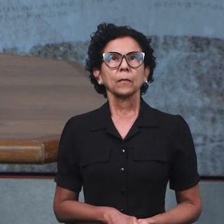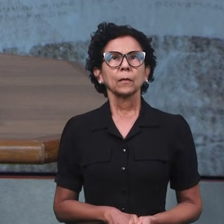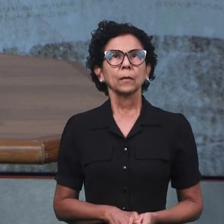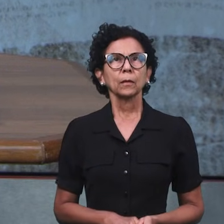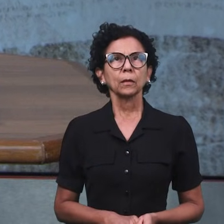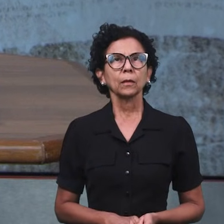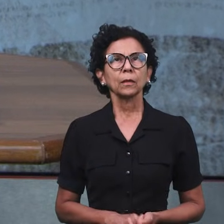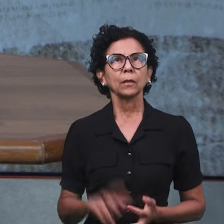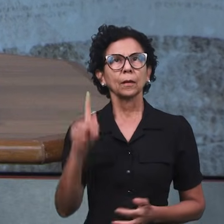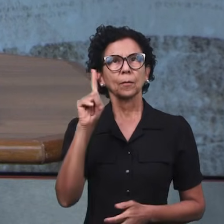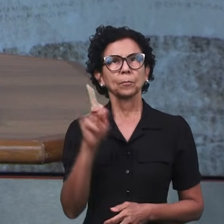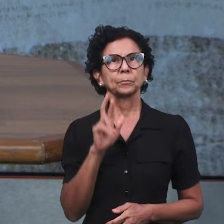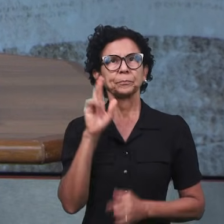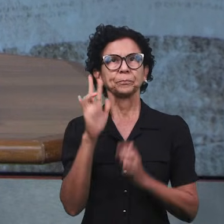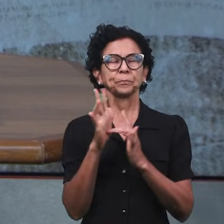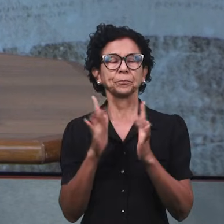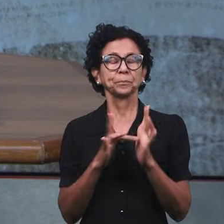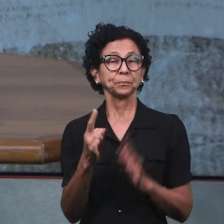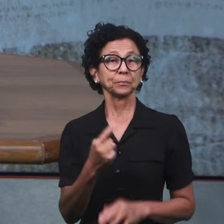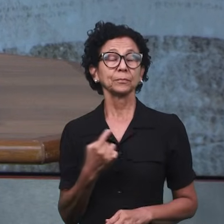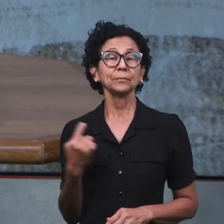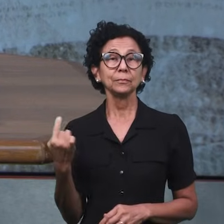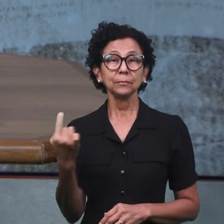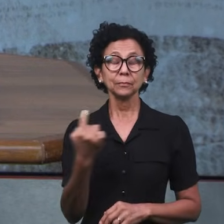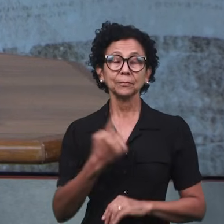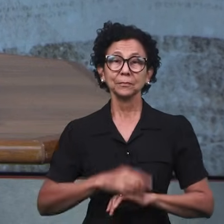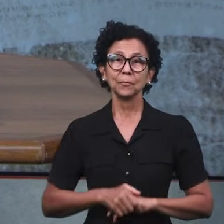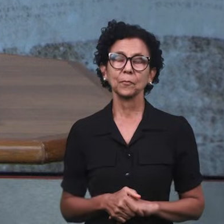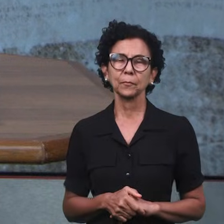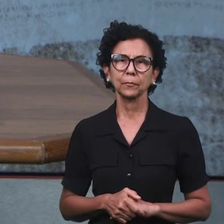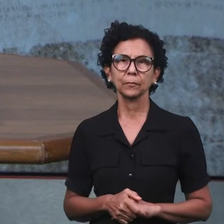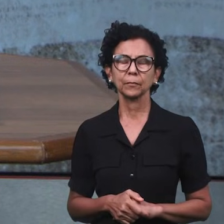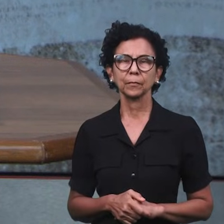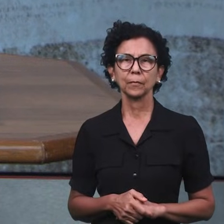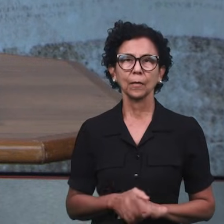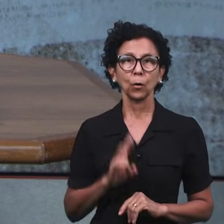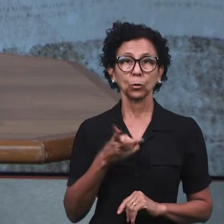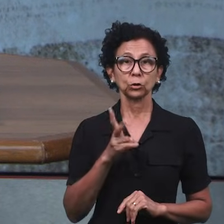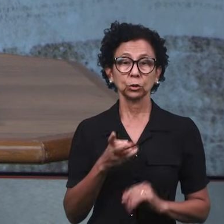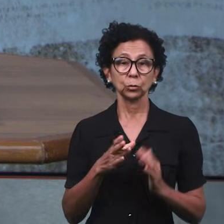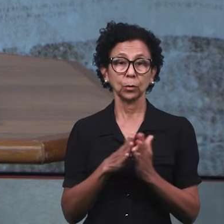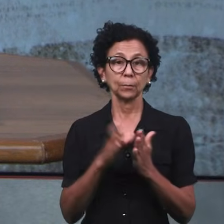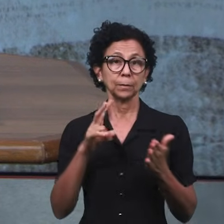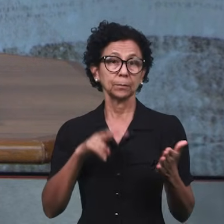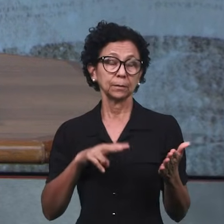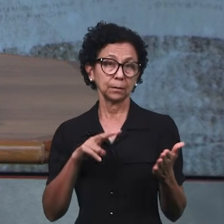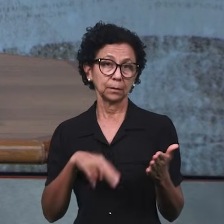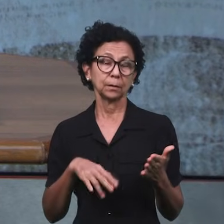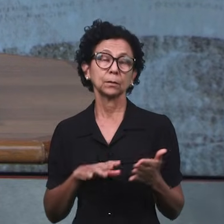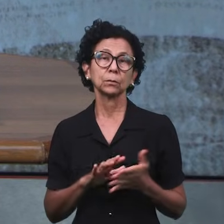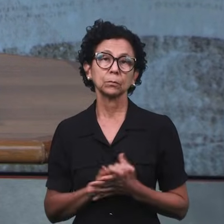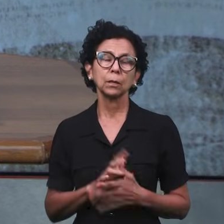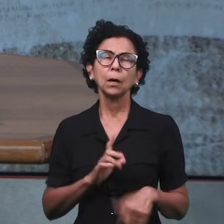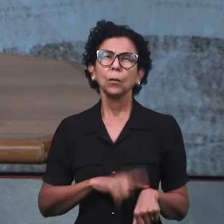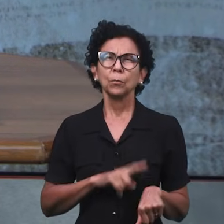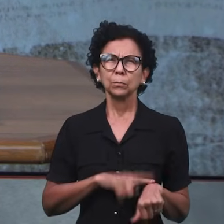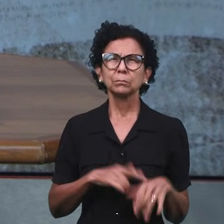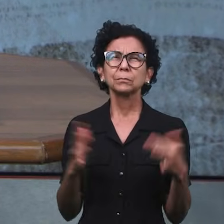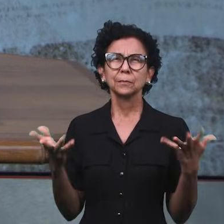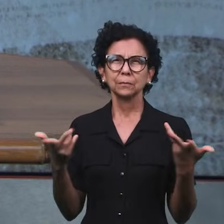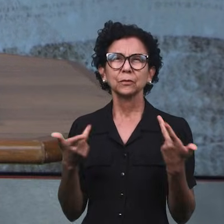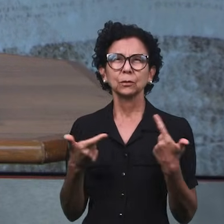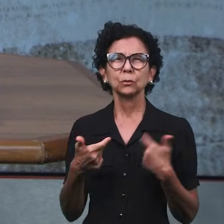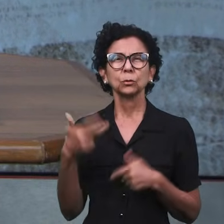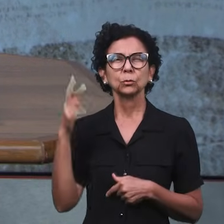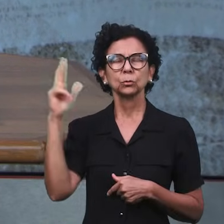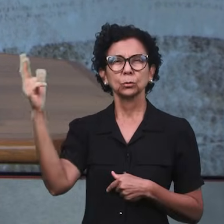A paz do Senhor Jesus a todos. Nós estamos no nosso programa diário Leitura da Bíblia. Esse tempo maravilhoso que o